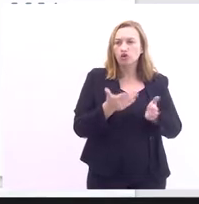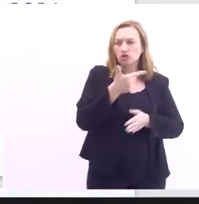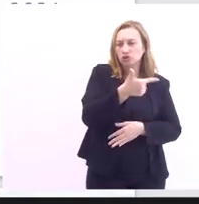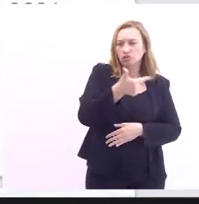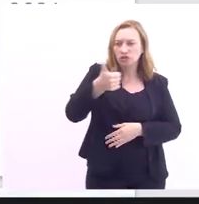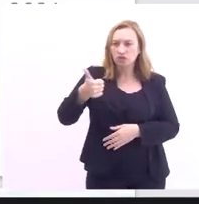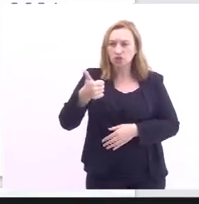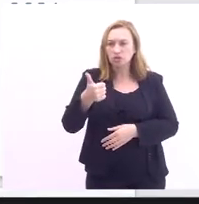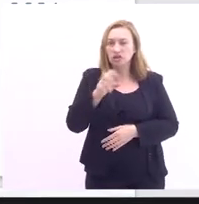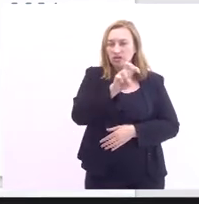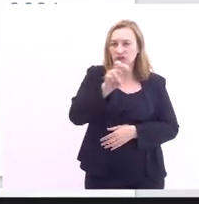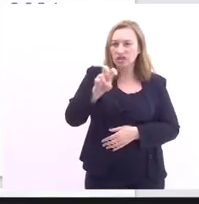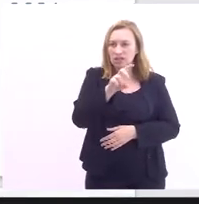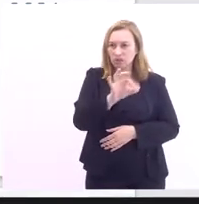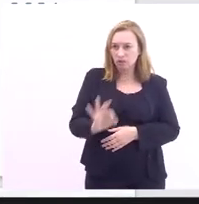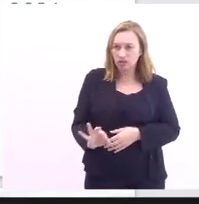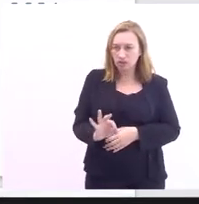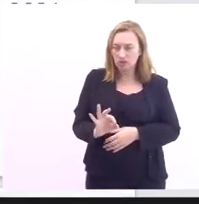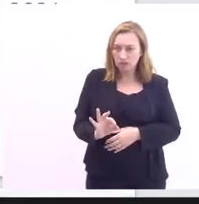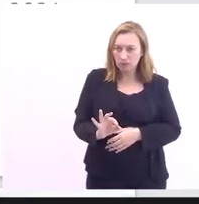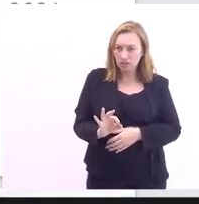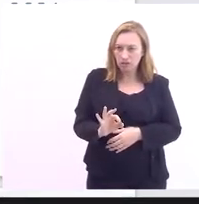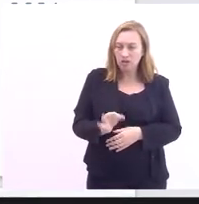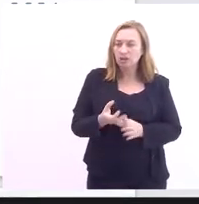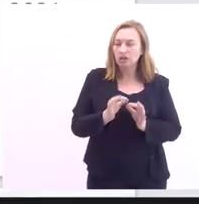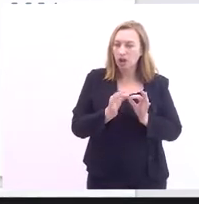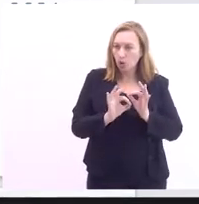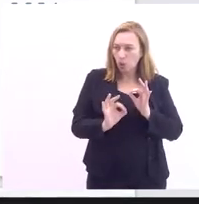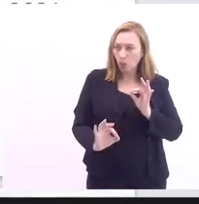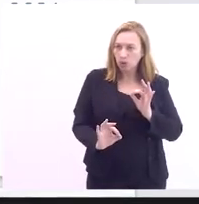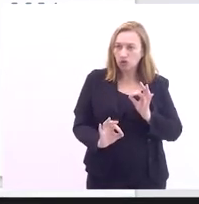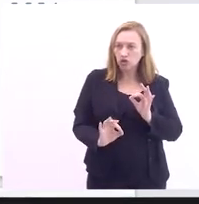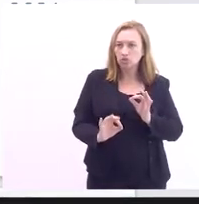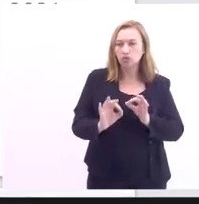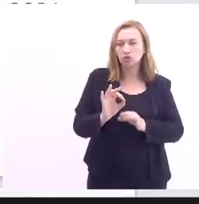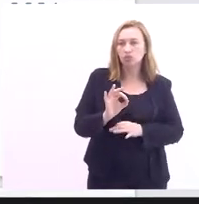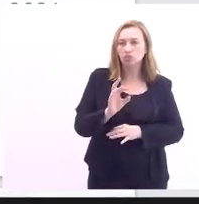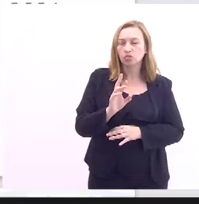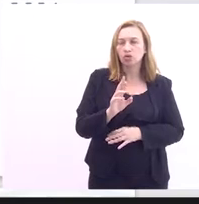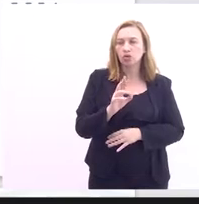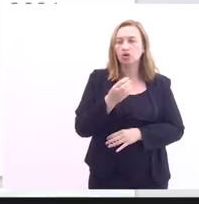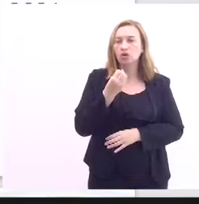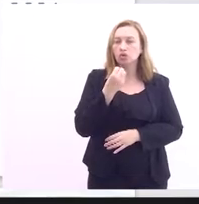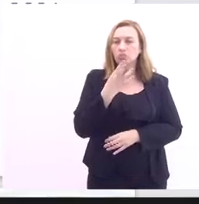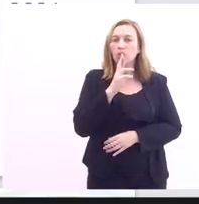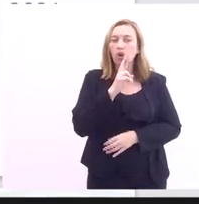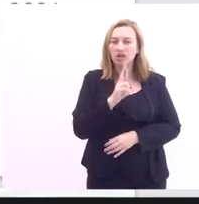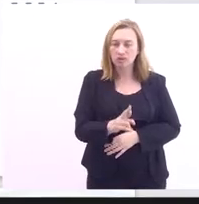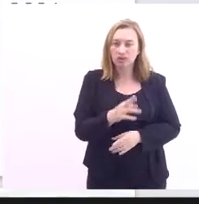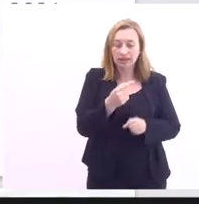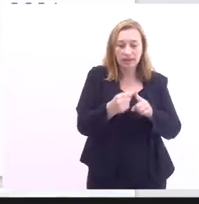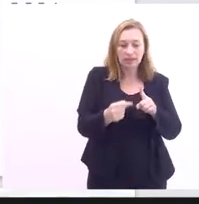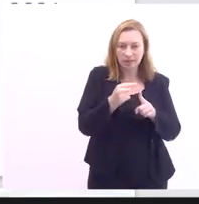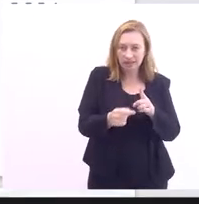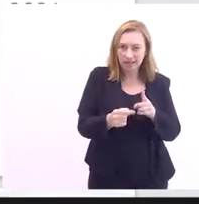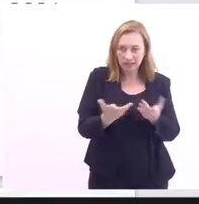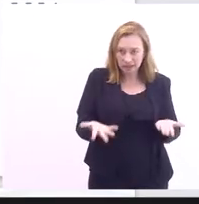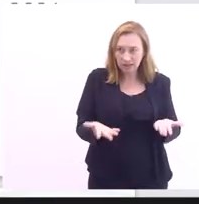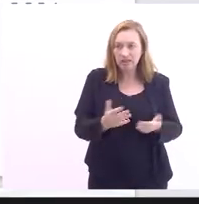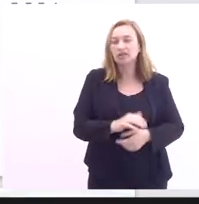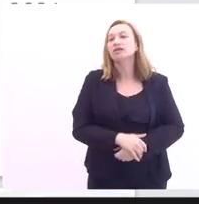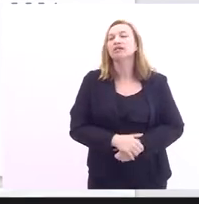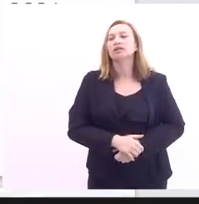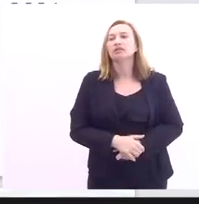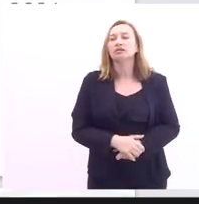temos 55%, que está muito longe ainda do ideal, né? Porque um pouco mais da metade só dos conjuntos de